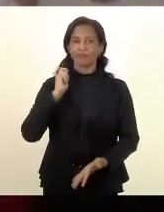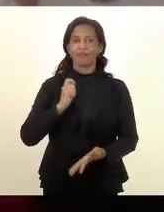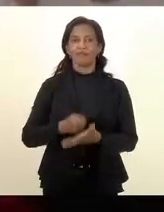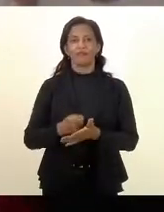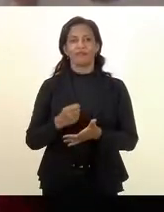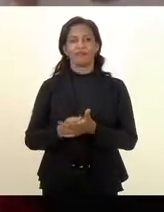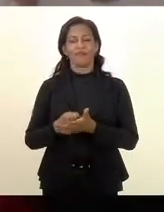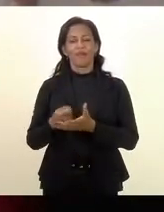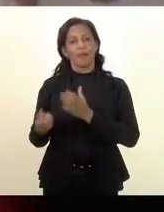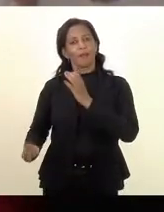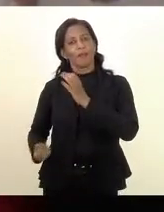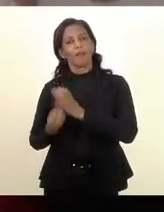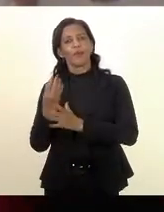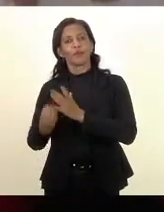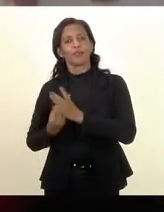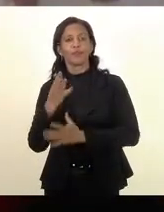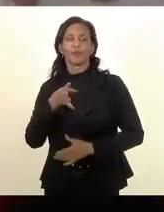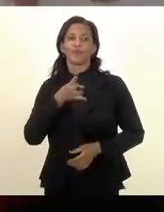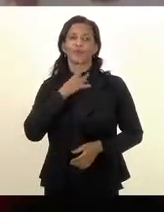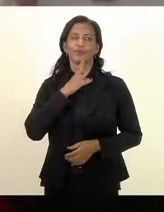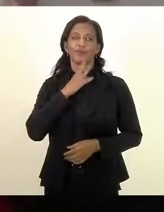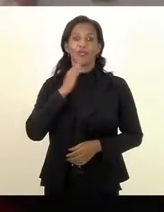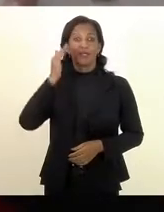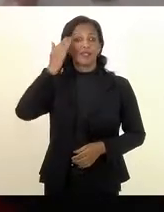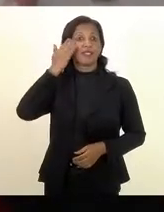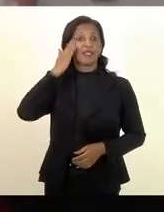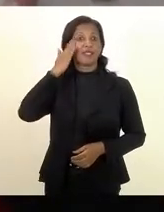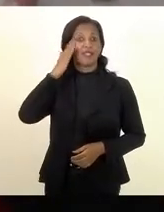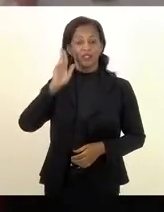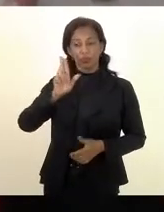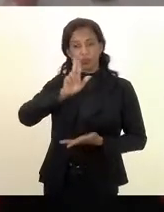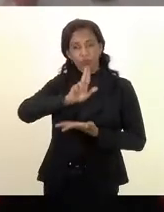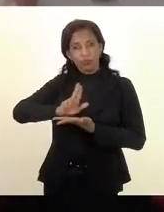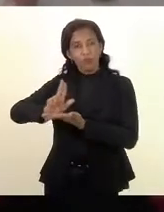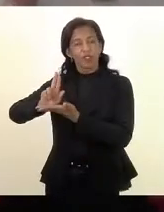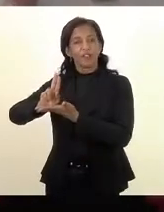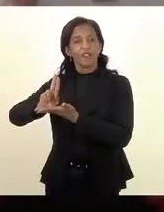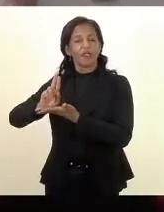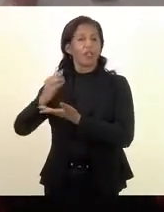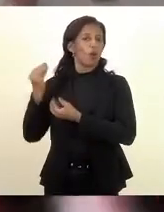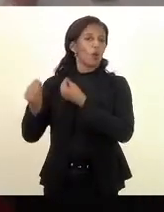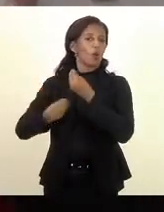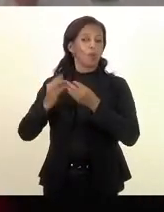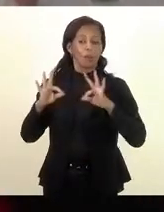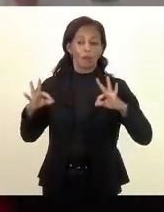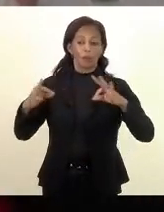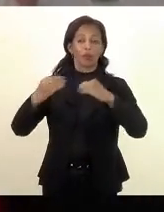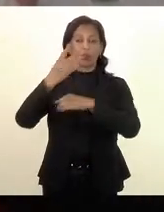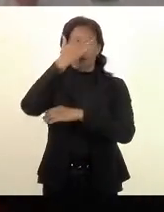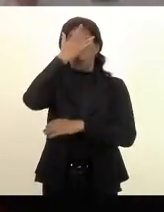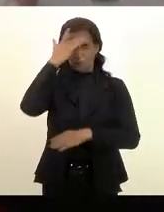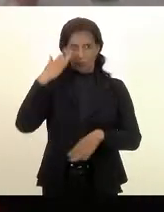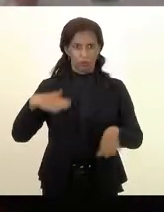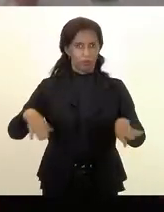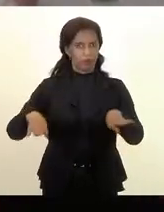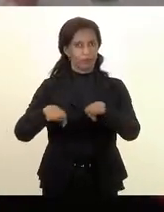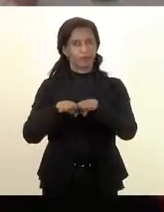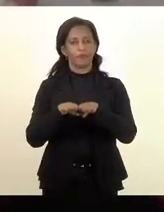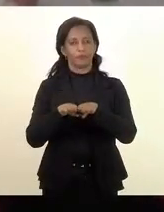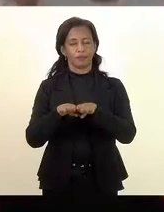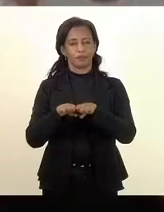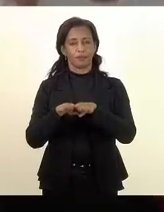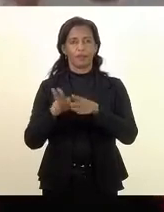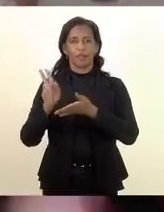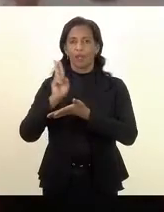produção do conhecimento e que entendem a universidade como sendo para todas as pessoas a